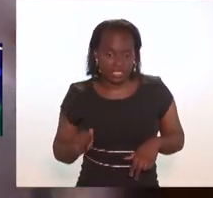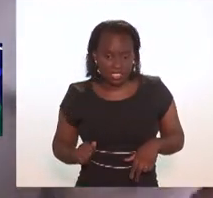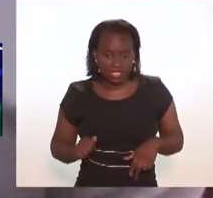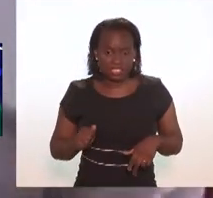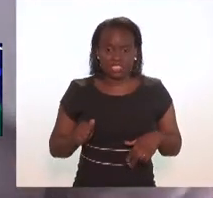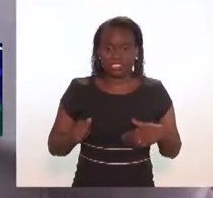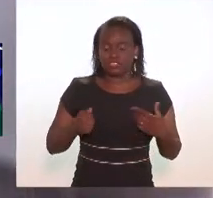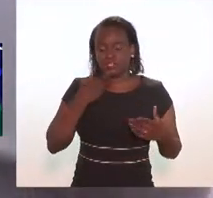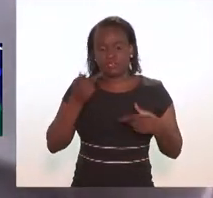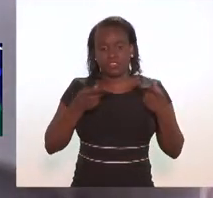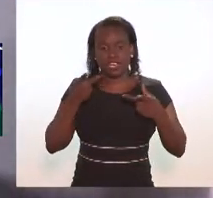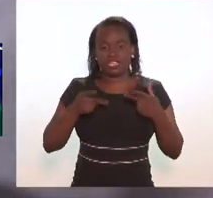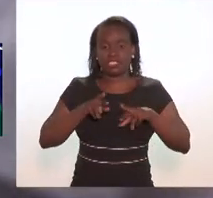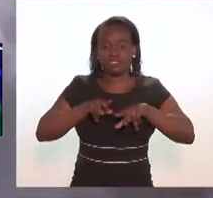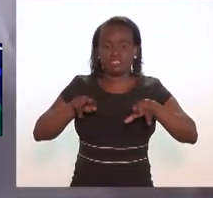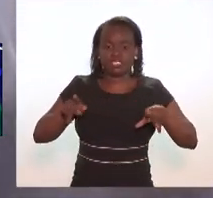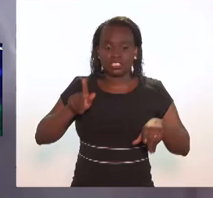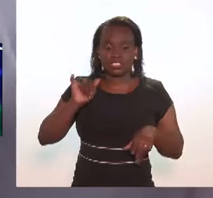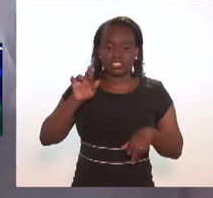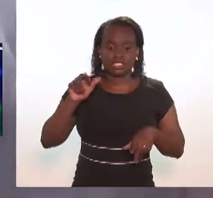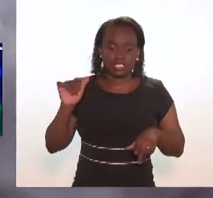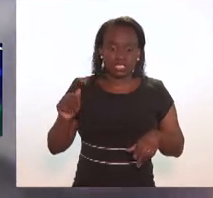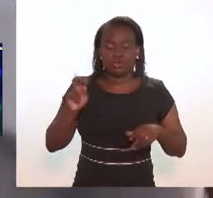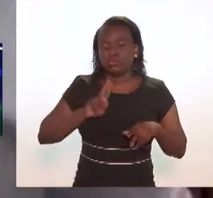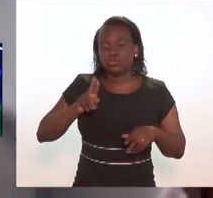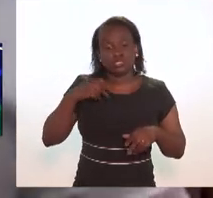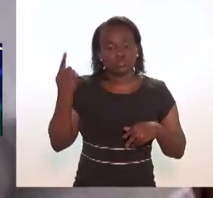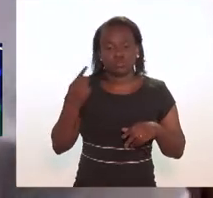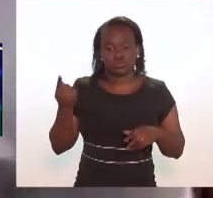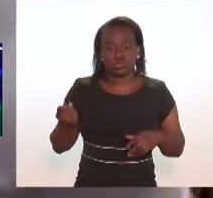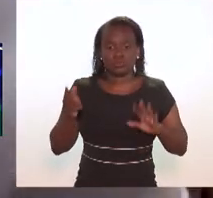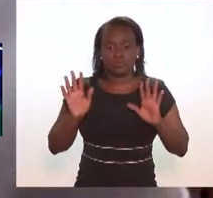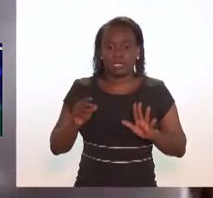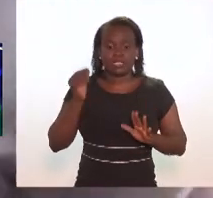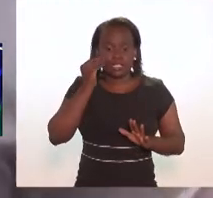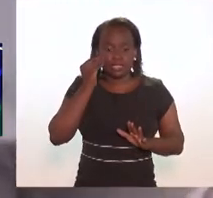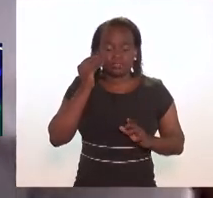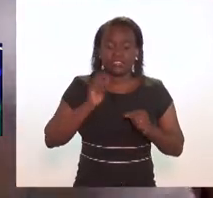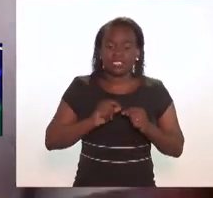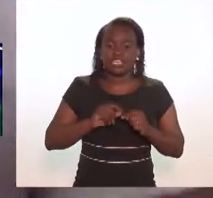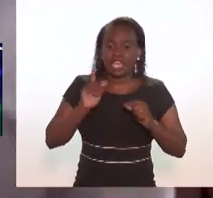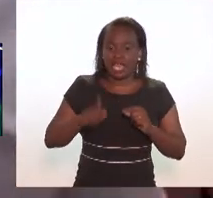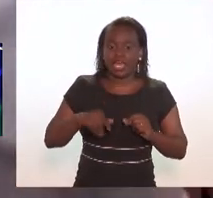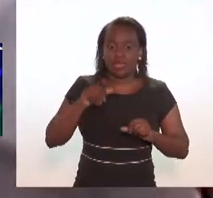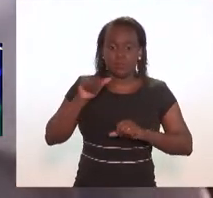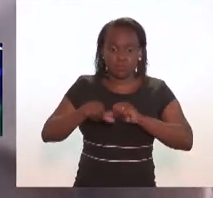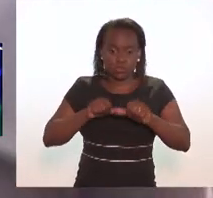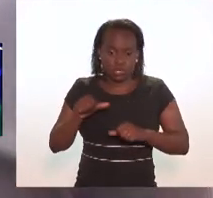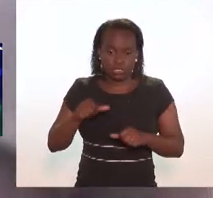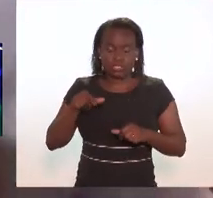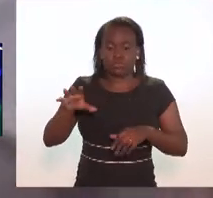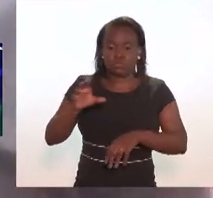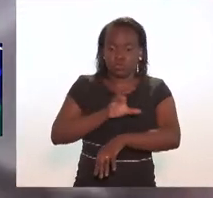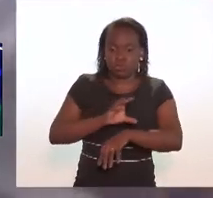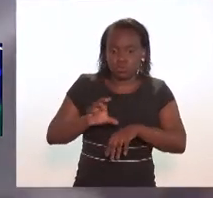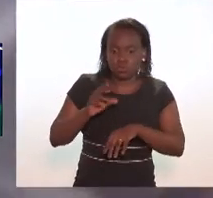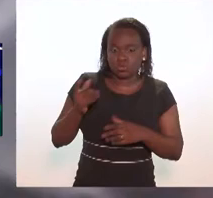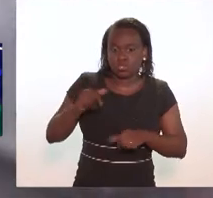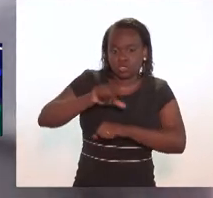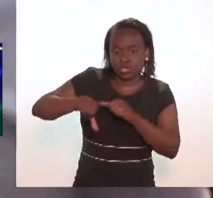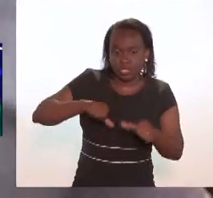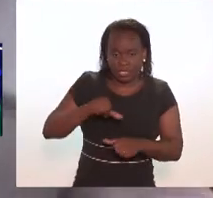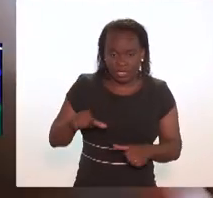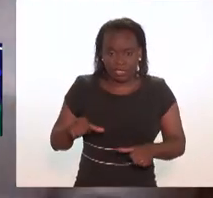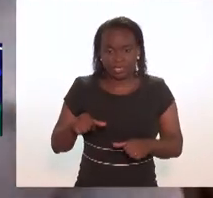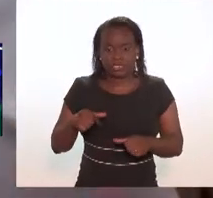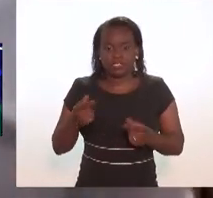ensinar gírias como se fosse linguagem culta. E o que estão tentando fazer é justamente pegar a linguagem culta e distorcê-la,